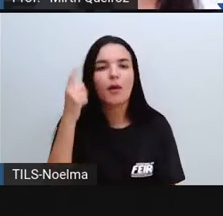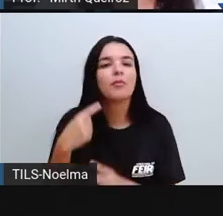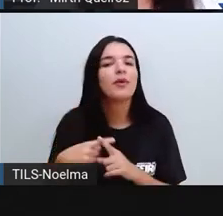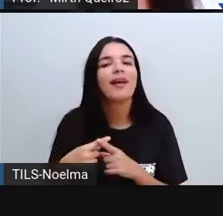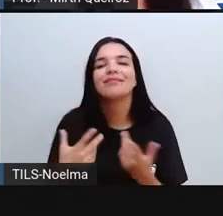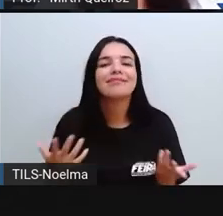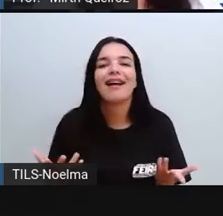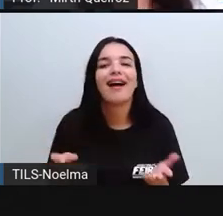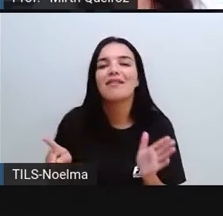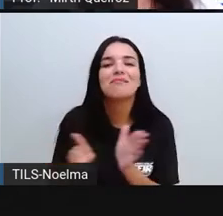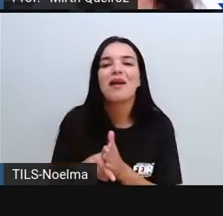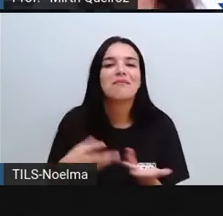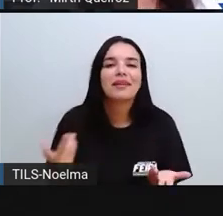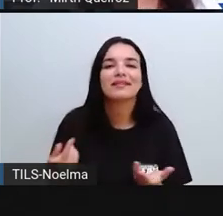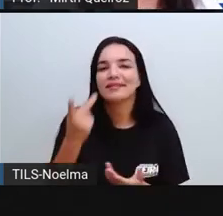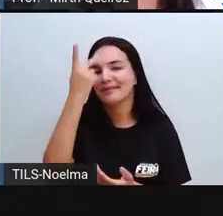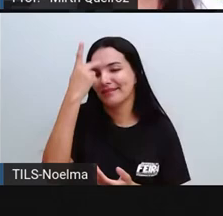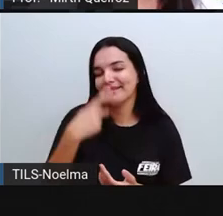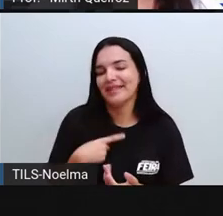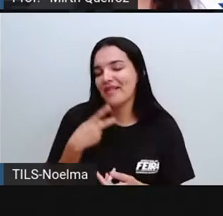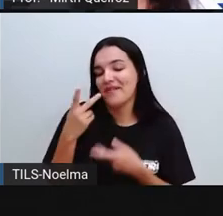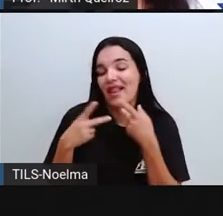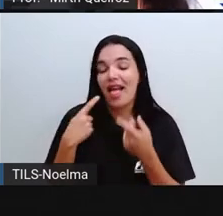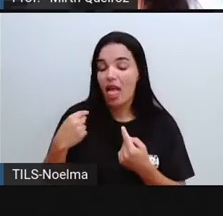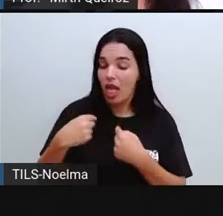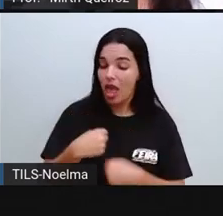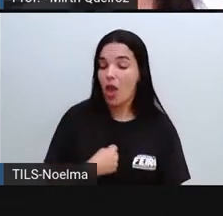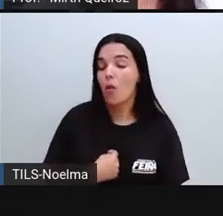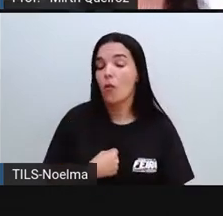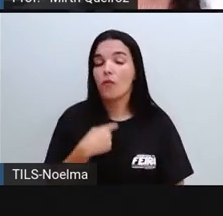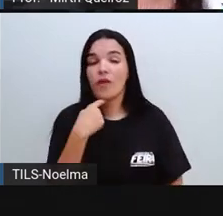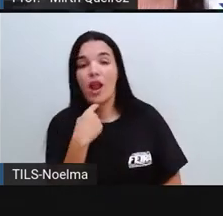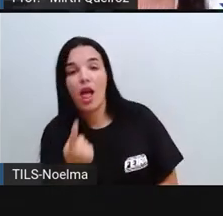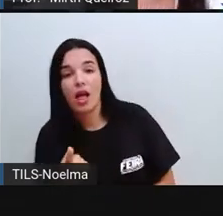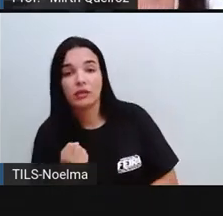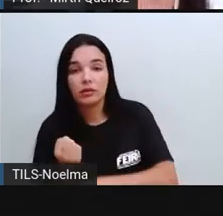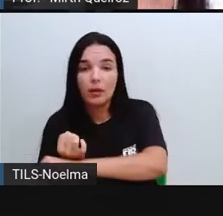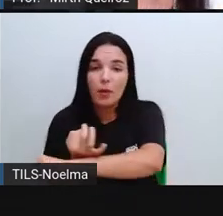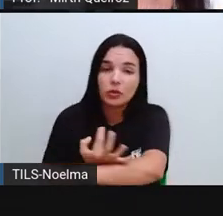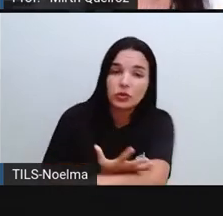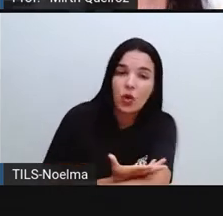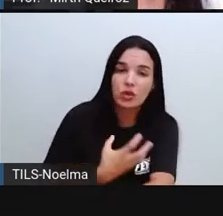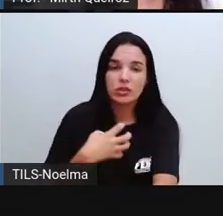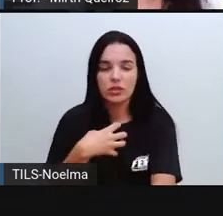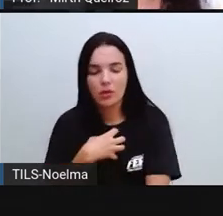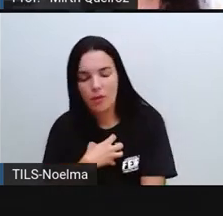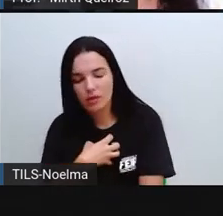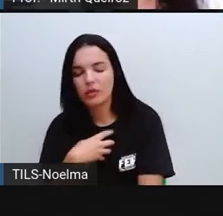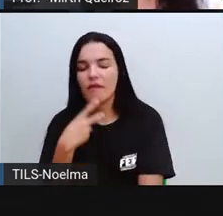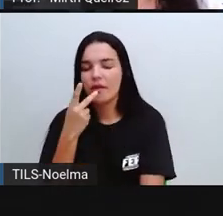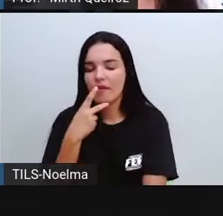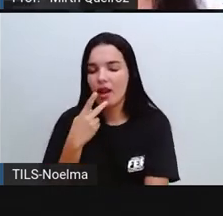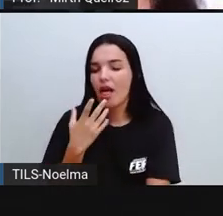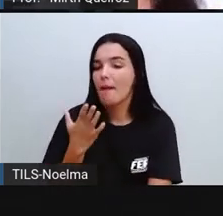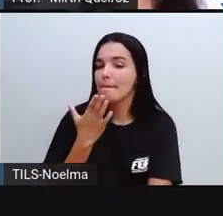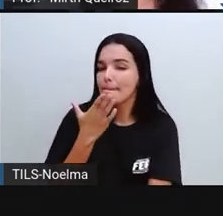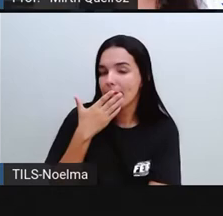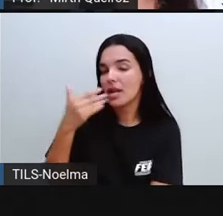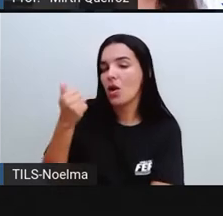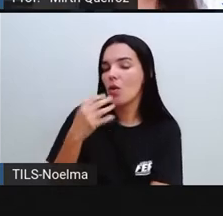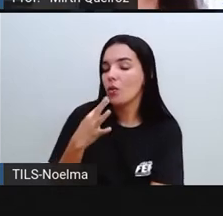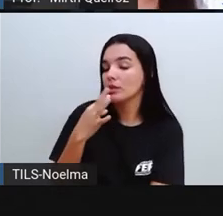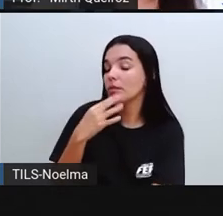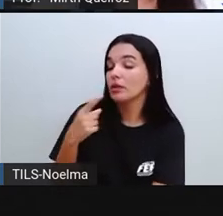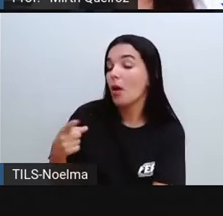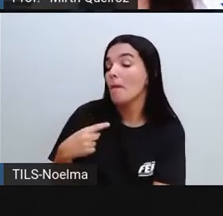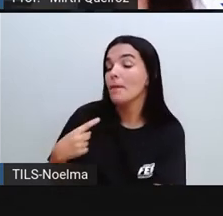protagonista da história e ele vai expressar ali os sentimentos, as emoções, né? Falar com maior intimidade sobre a situação,